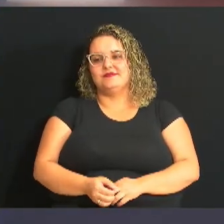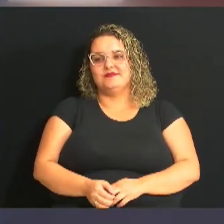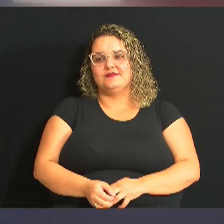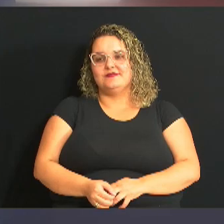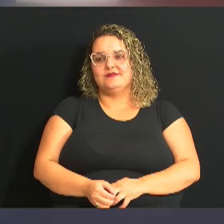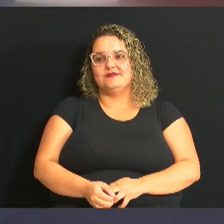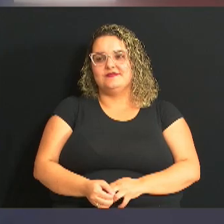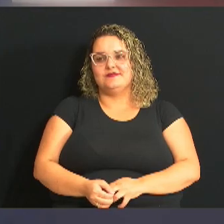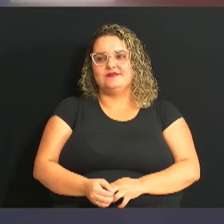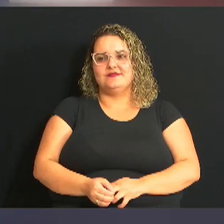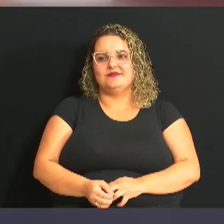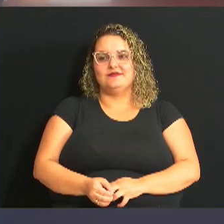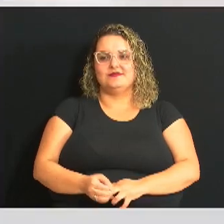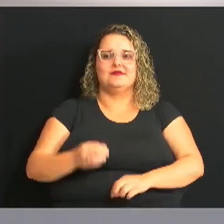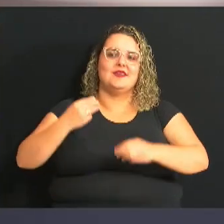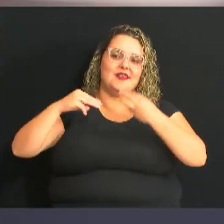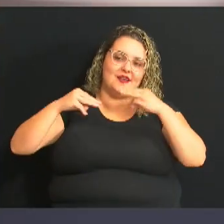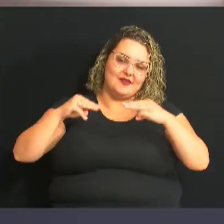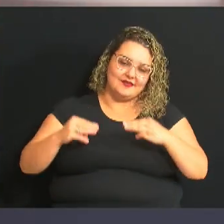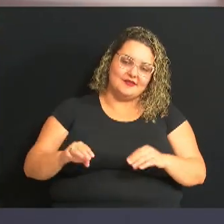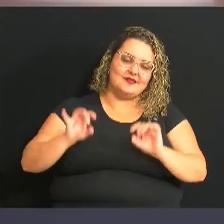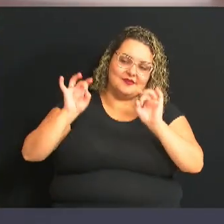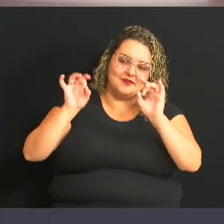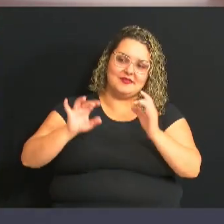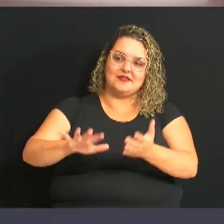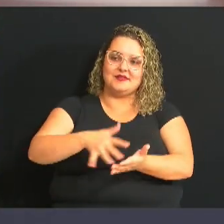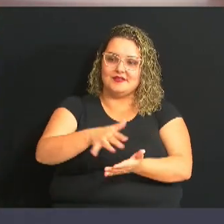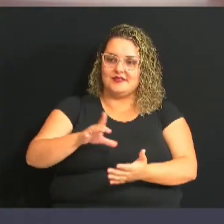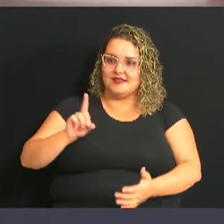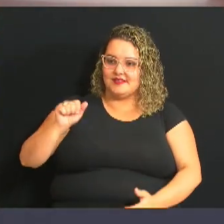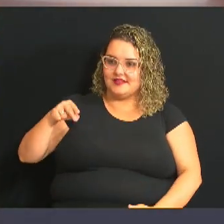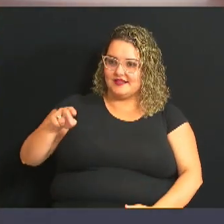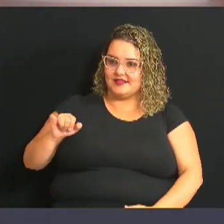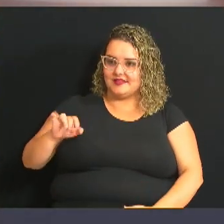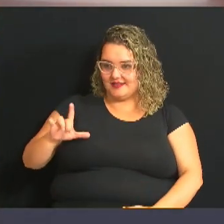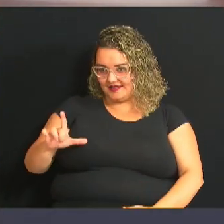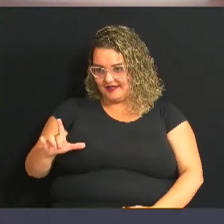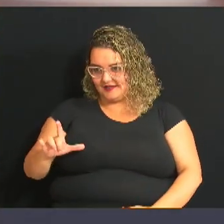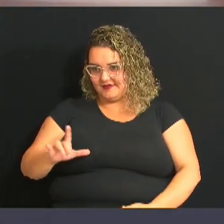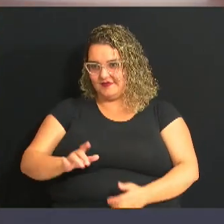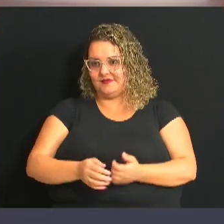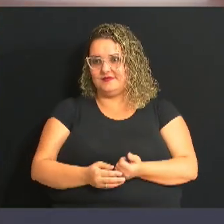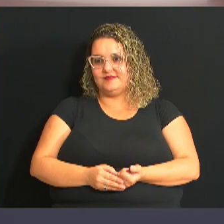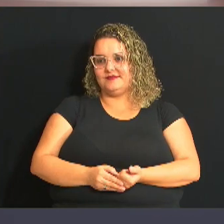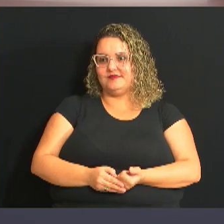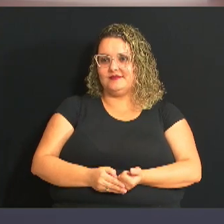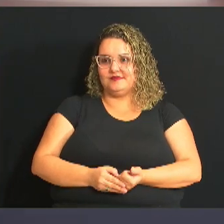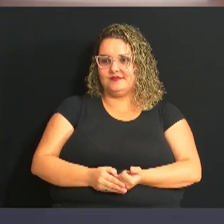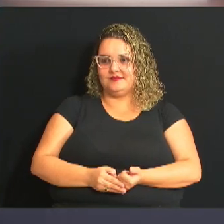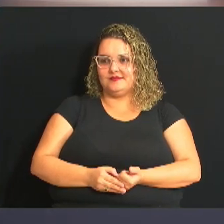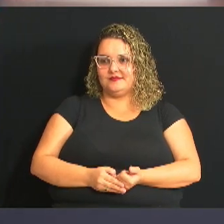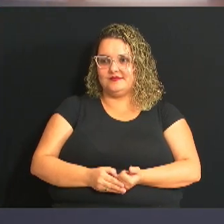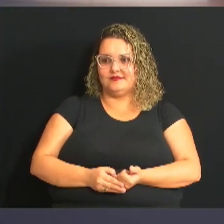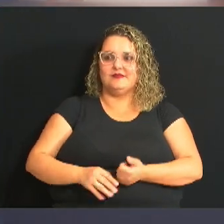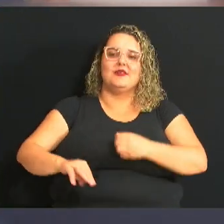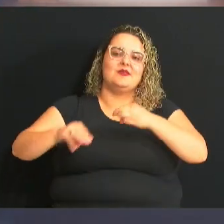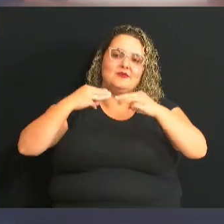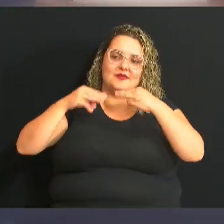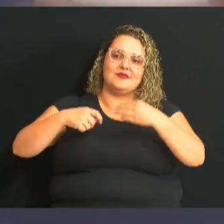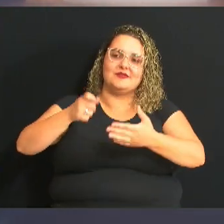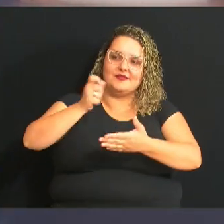à música, em especial ao samba. E Daniel Marcelo Costa Romaneto, músico e compositor,